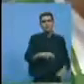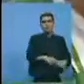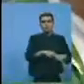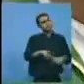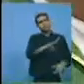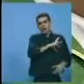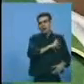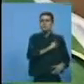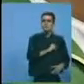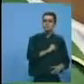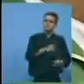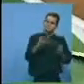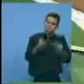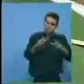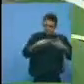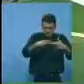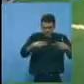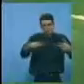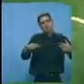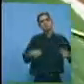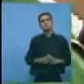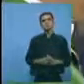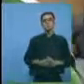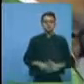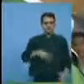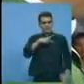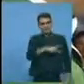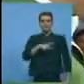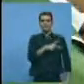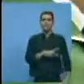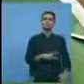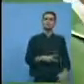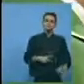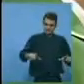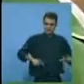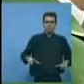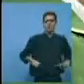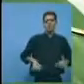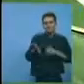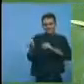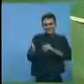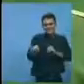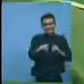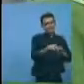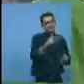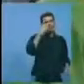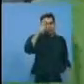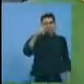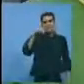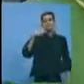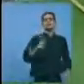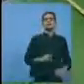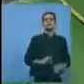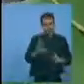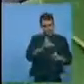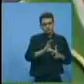espetaculares Paulo tinha para trabalhar com os coríntios. E no entanto, ele gasta o primeiro,